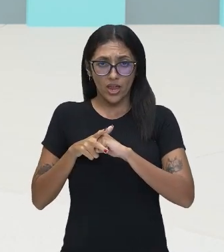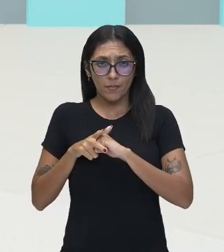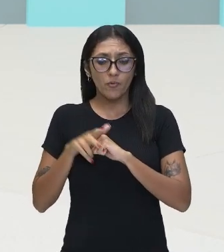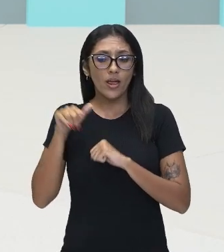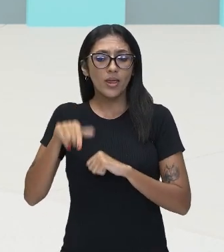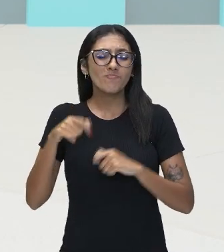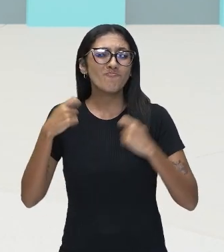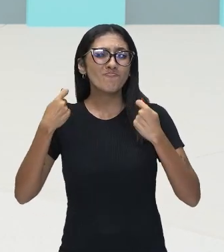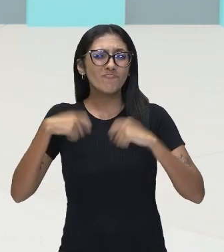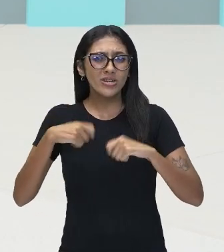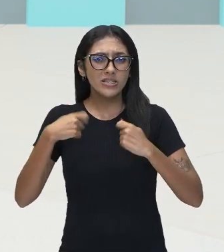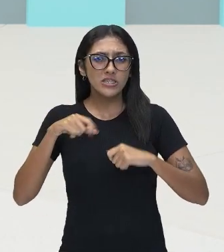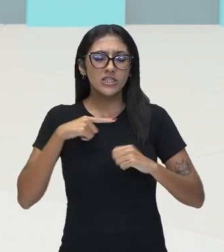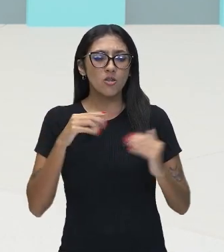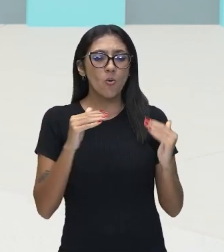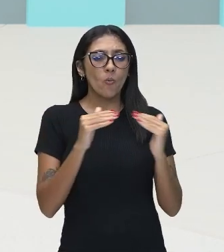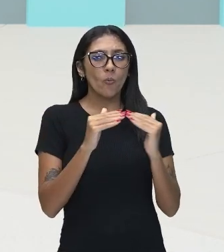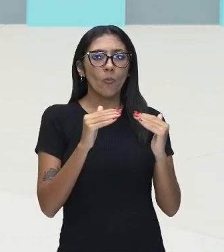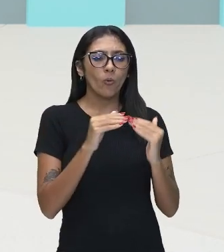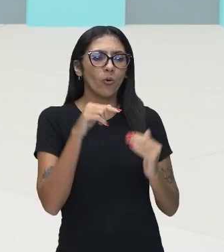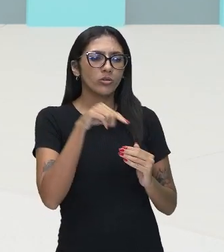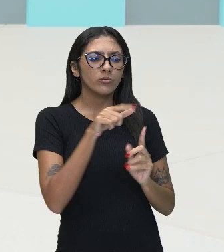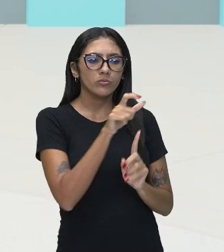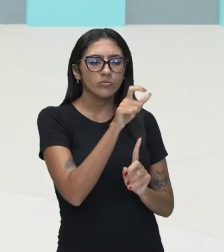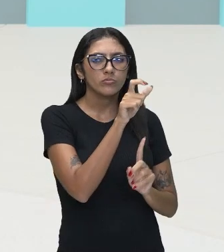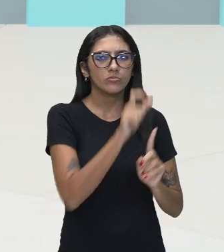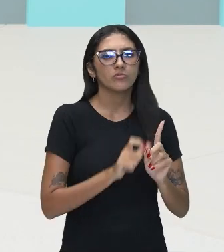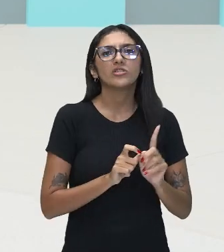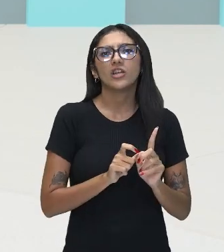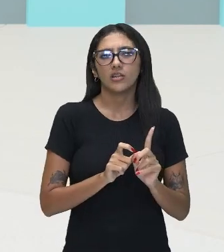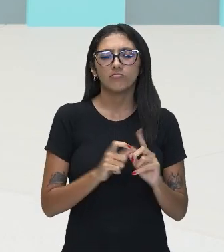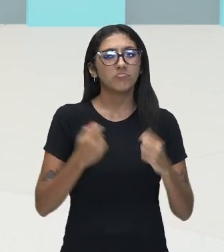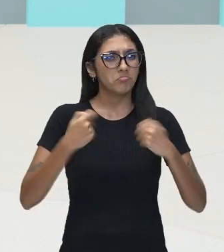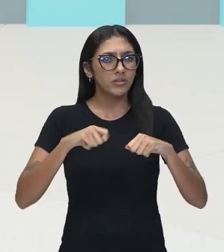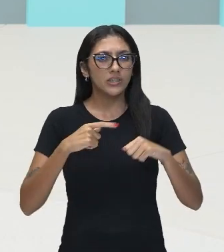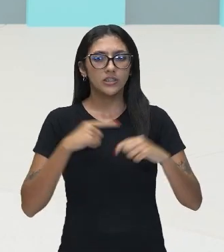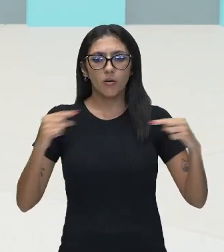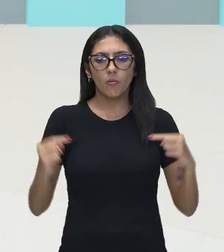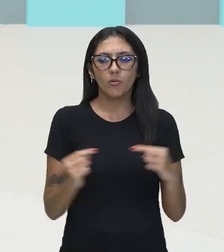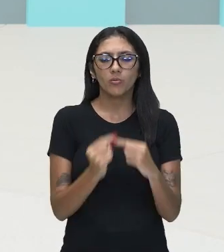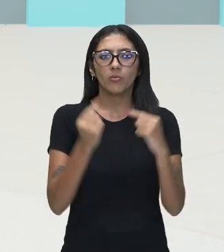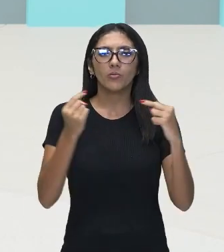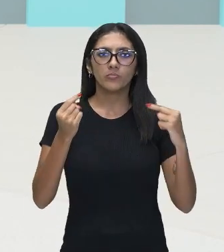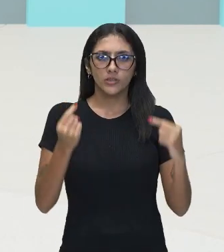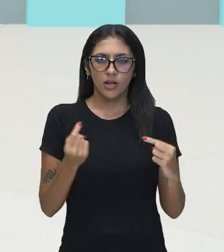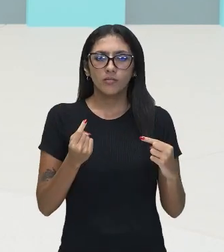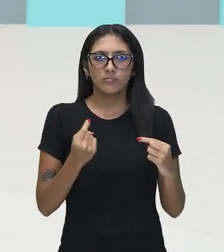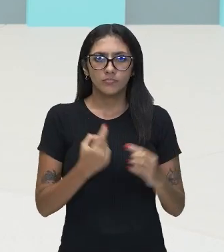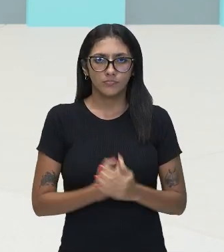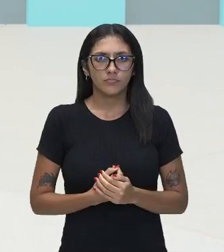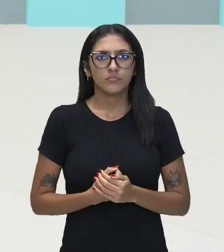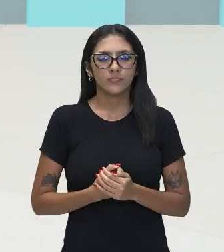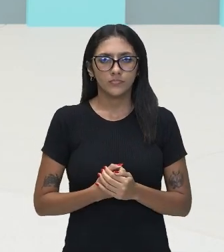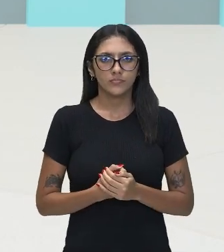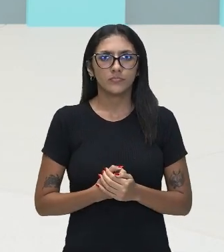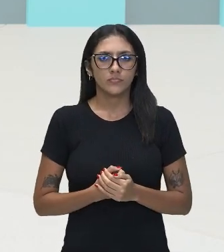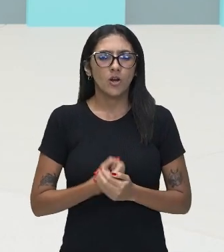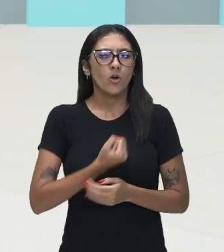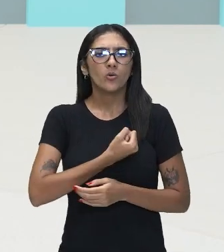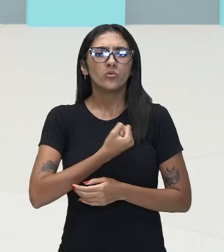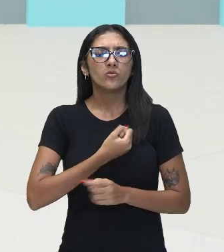necessariamente concordar com o sujeito desta oração em número e pessoa. Por